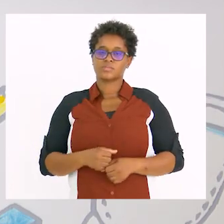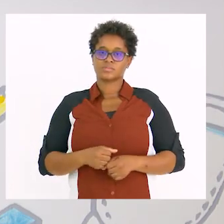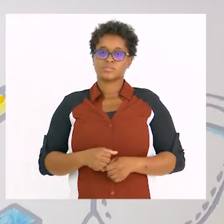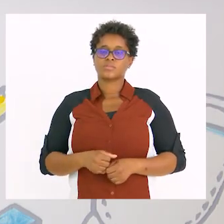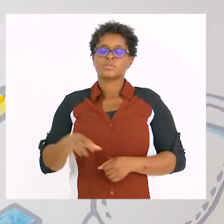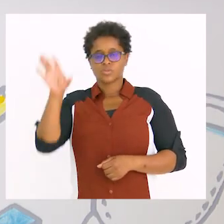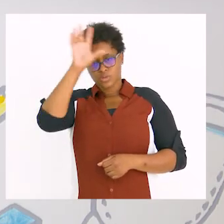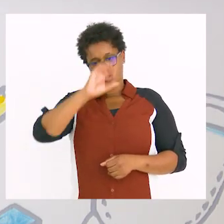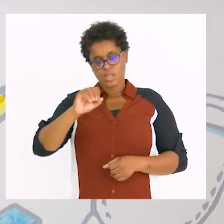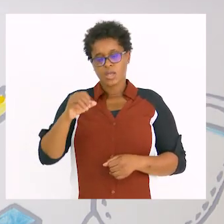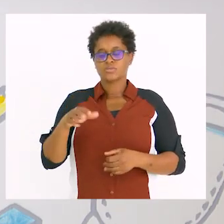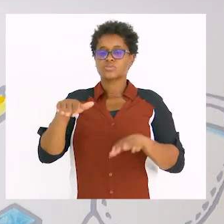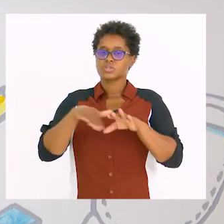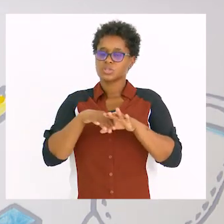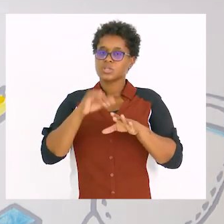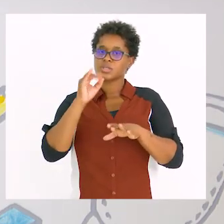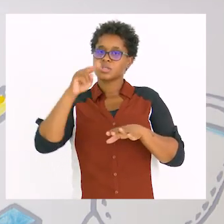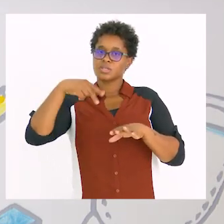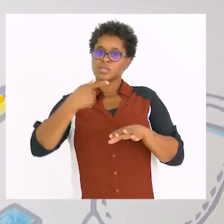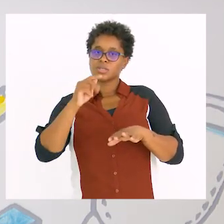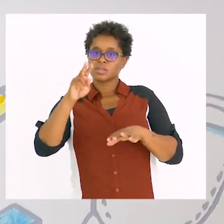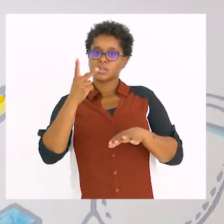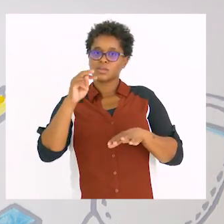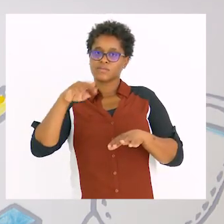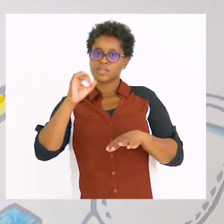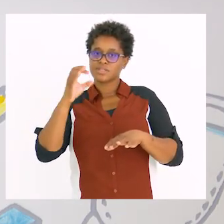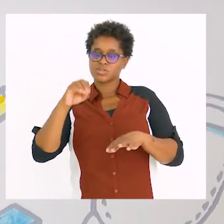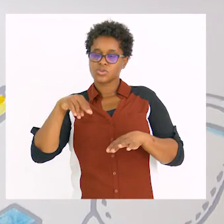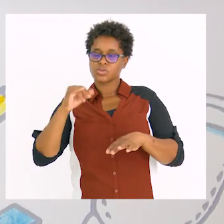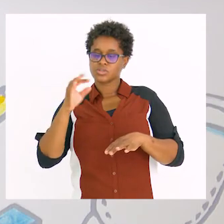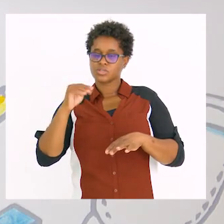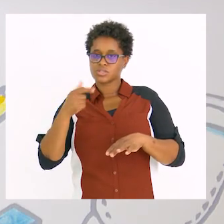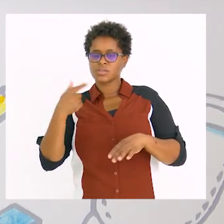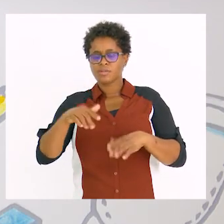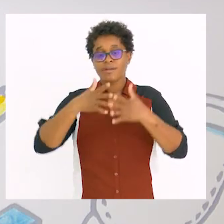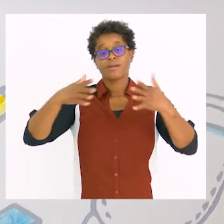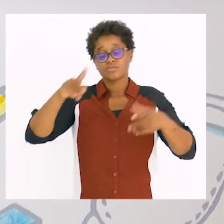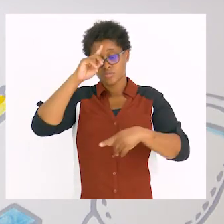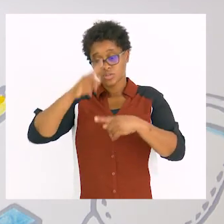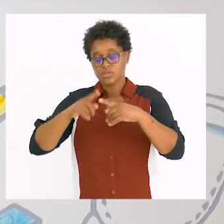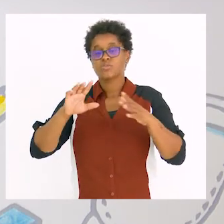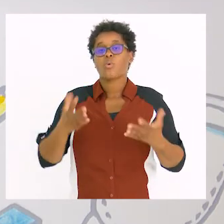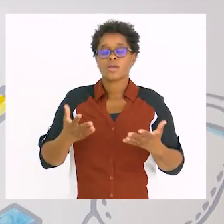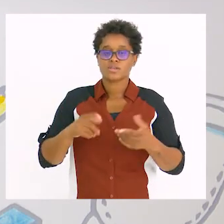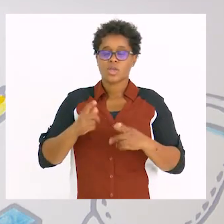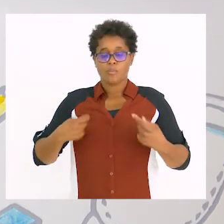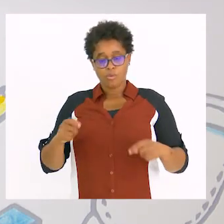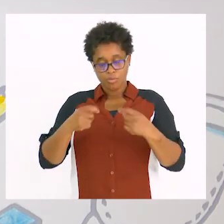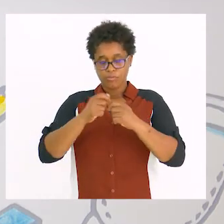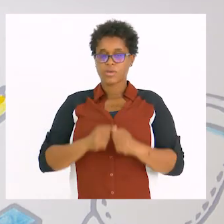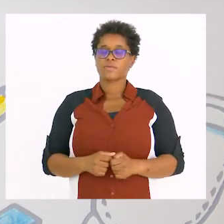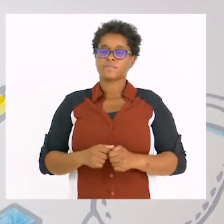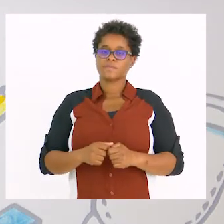o Estado intervencionista tem grandes objetivos. Quais são? De